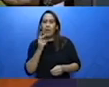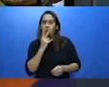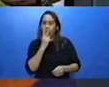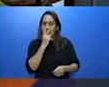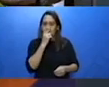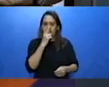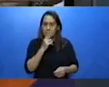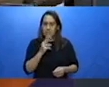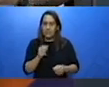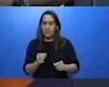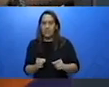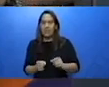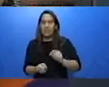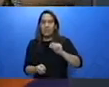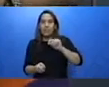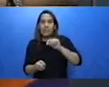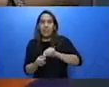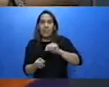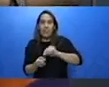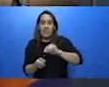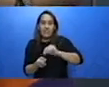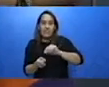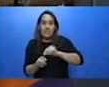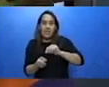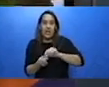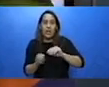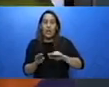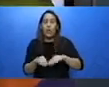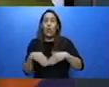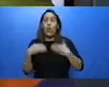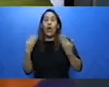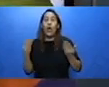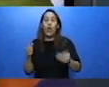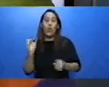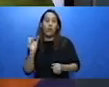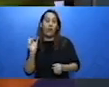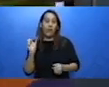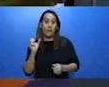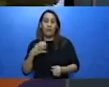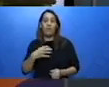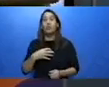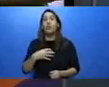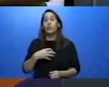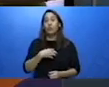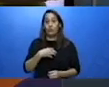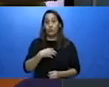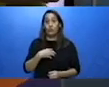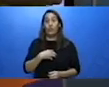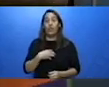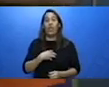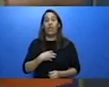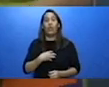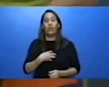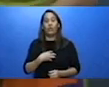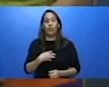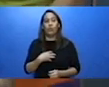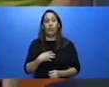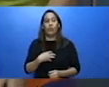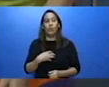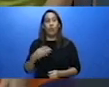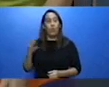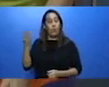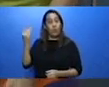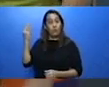outra palavra que nós colocaríamos aqui e que daria o mesmo sentido? Quando eu era criança,